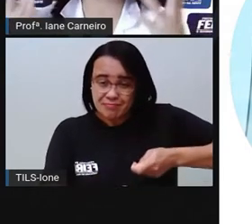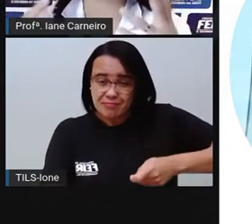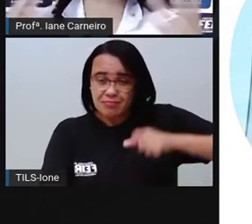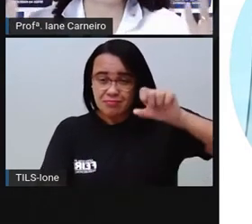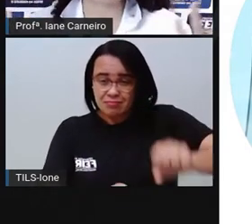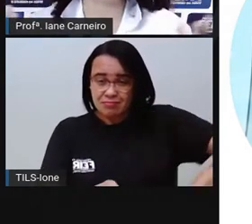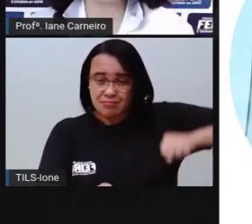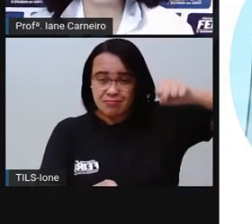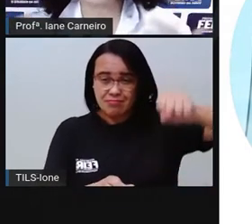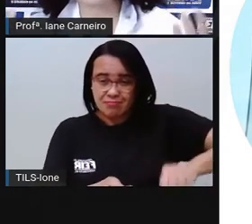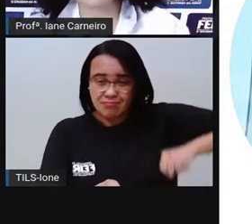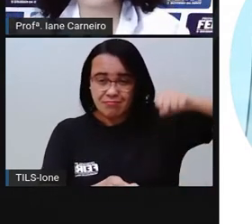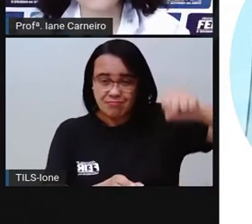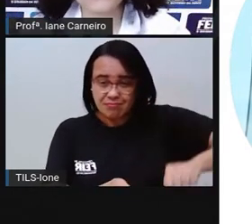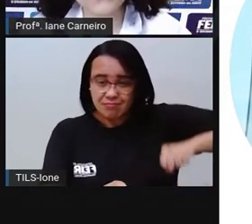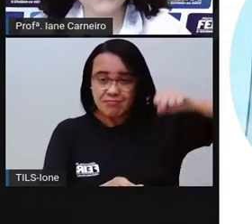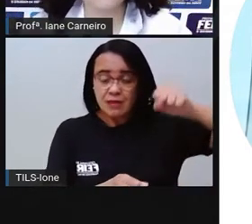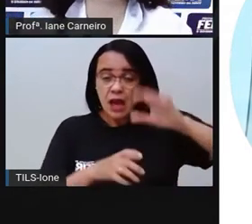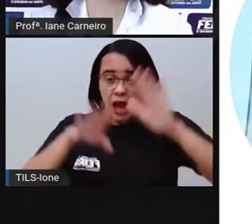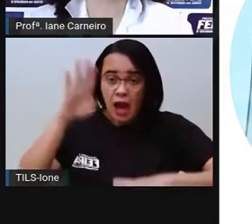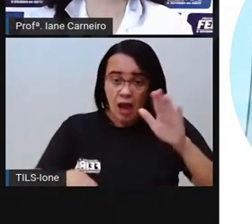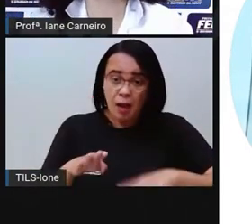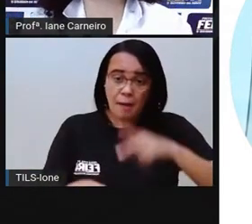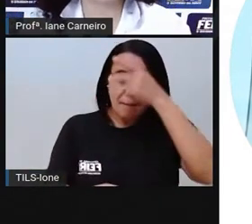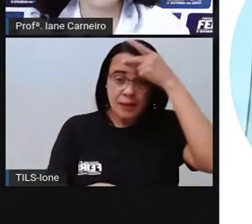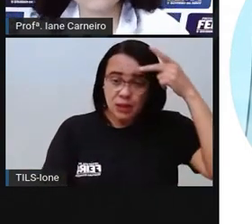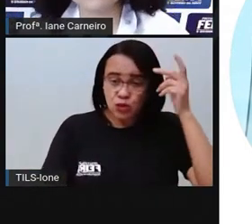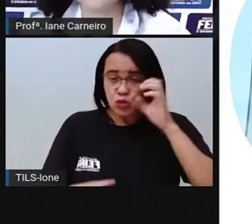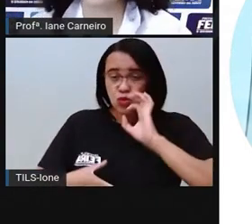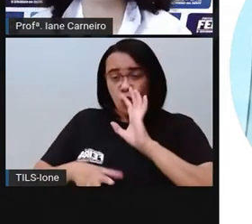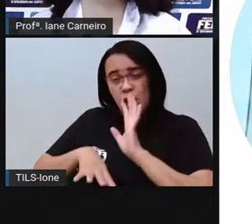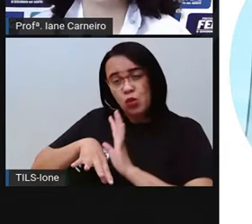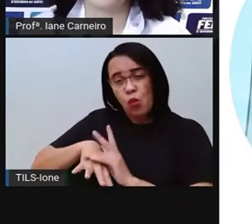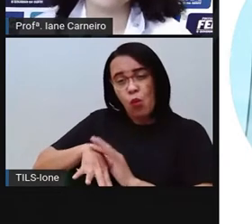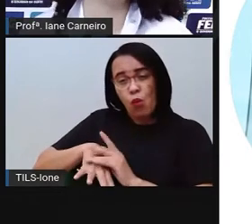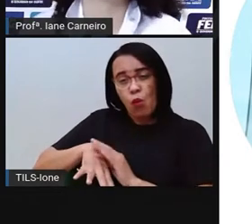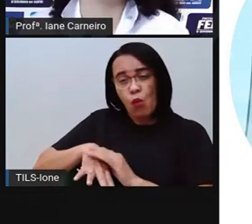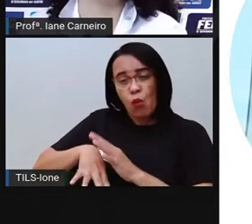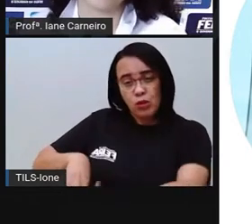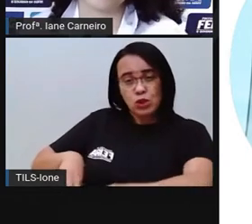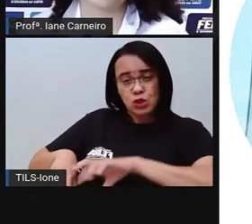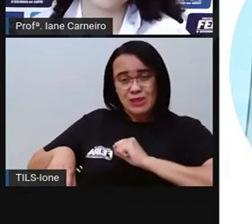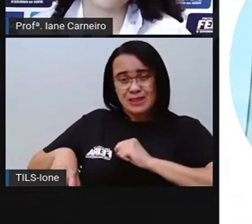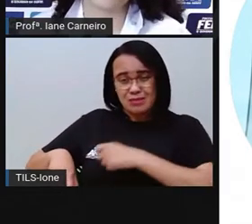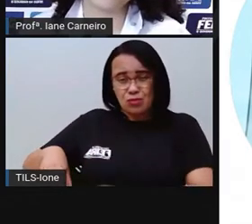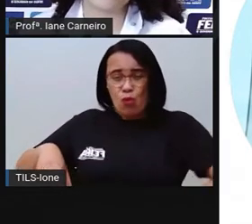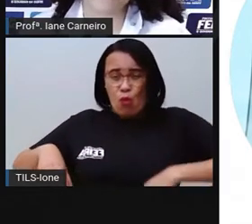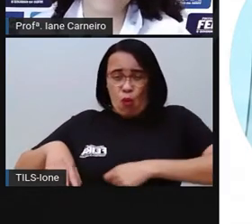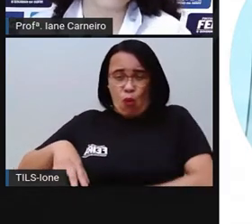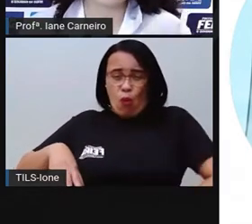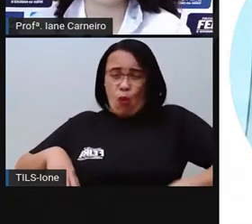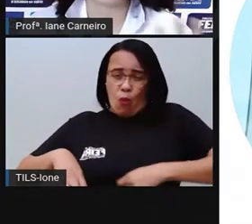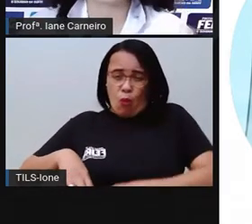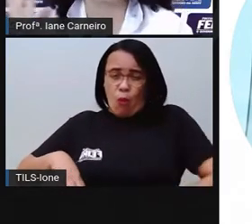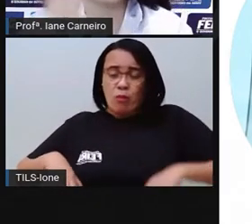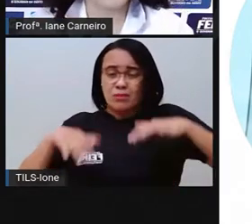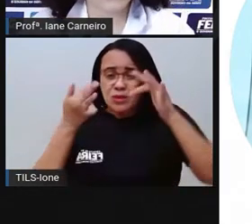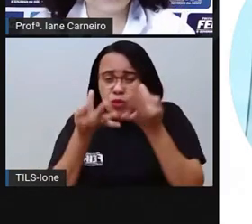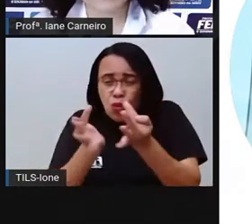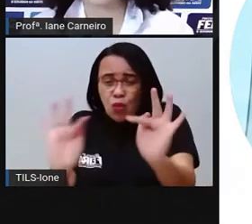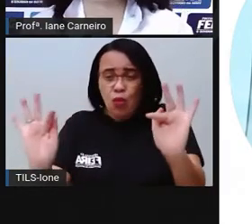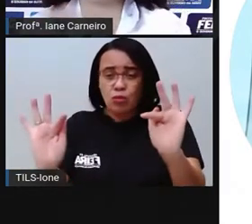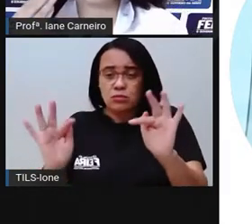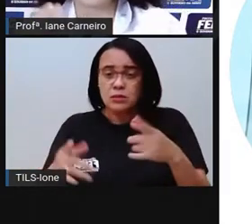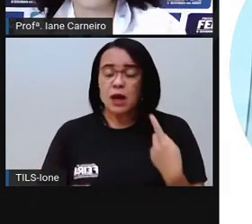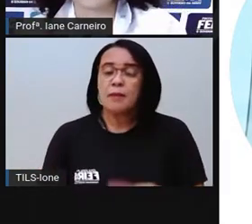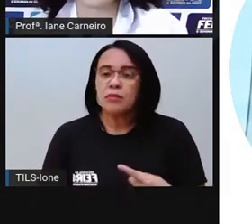Então as pessoas acabavam adoecendo muito. Muitas crianças ficavam doentes com diarreia porque bebiam a água que não era